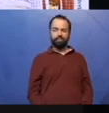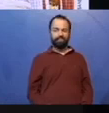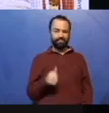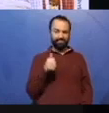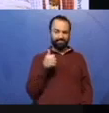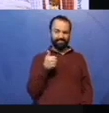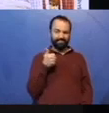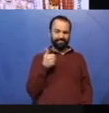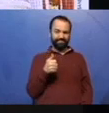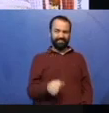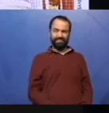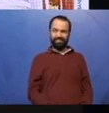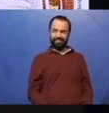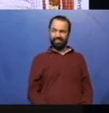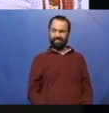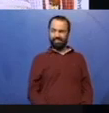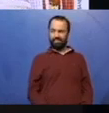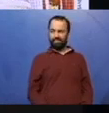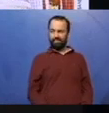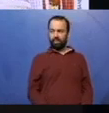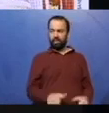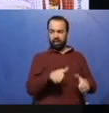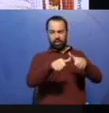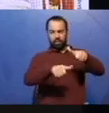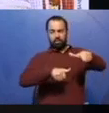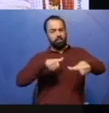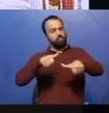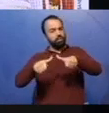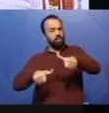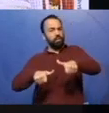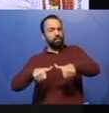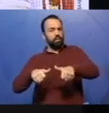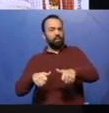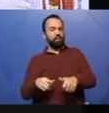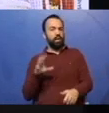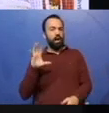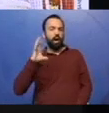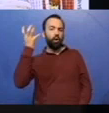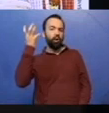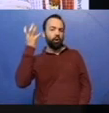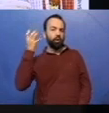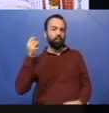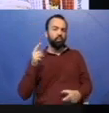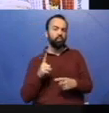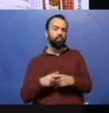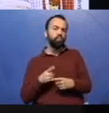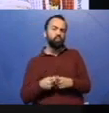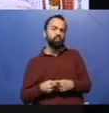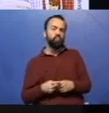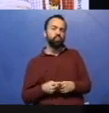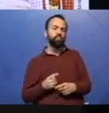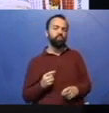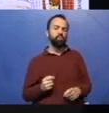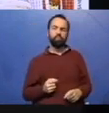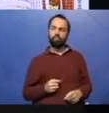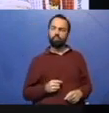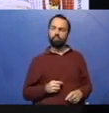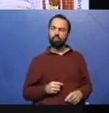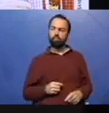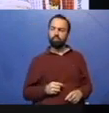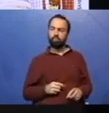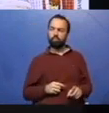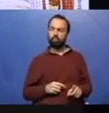Aí, acertou, né? Tá fácil. As mudanças ocorrem devido, olha